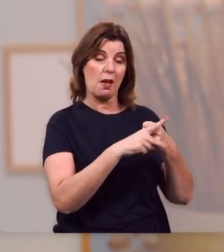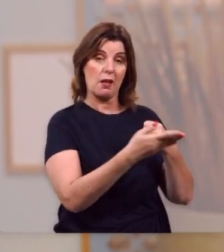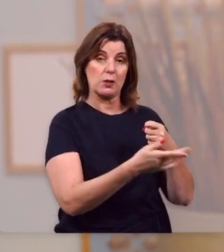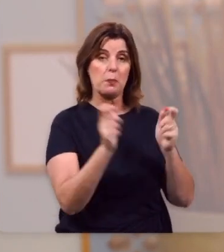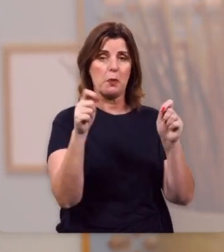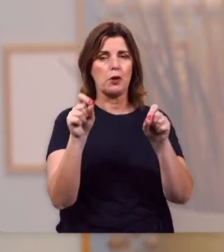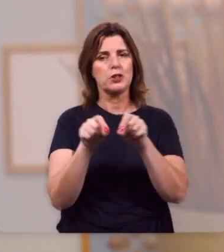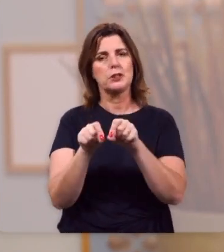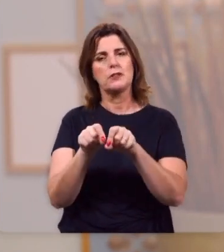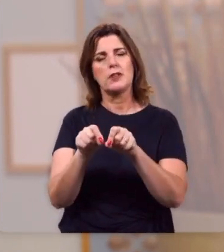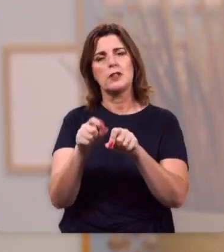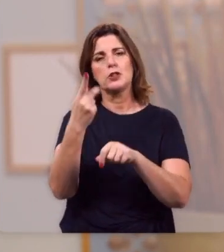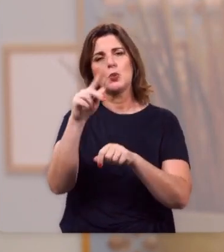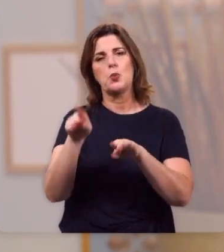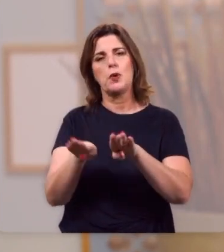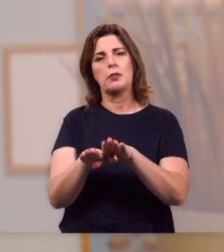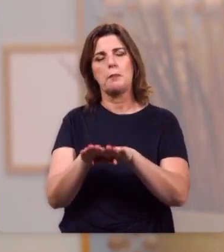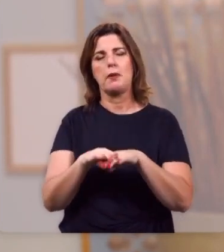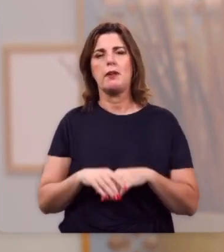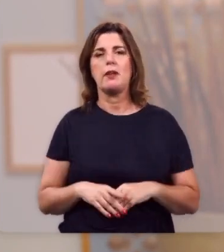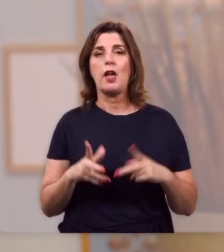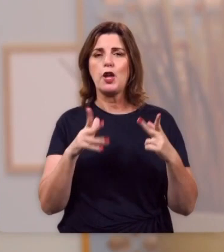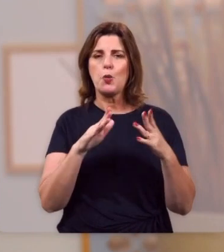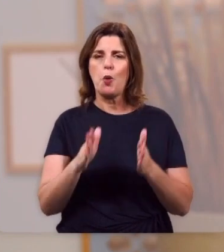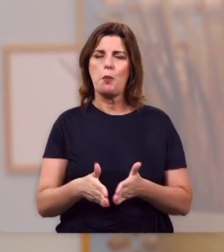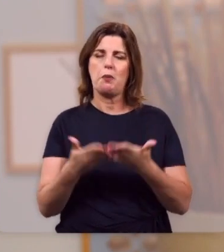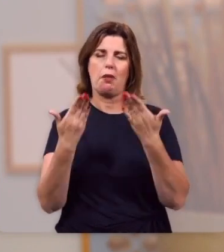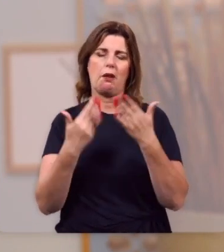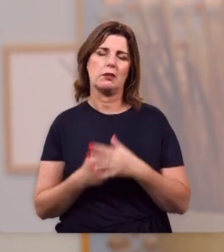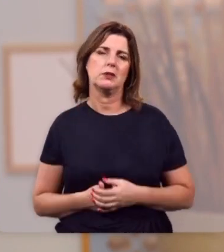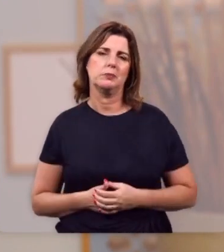fazer na sua vida também. O mesmo milagre.